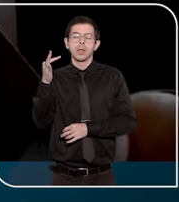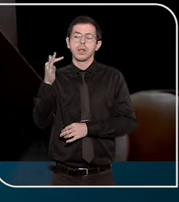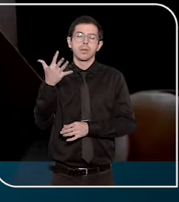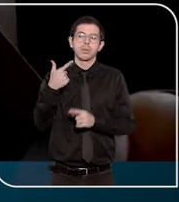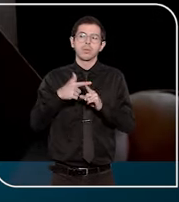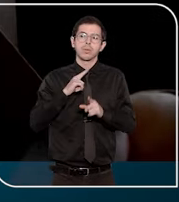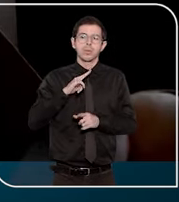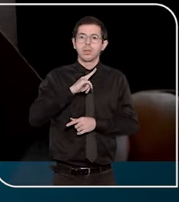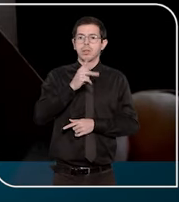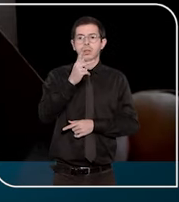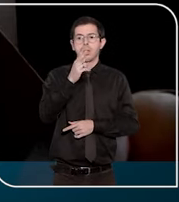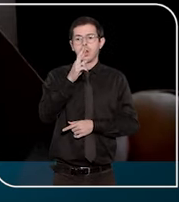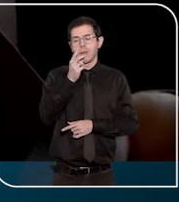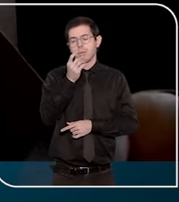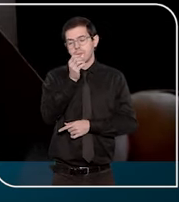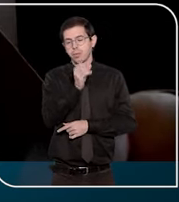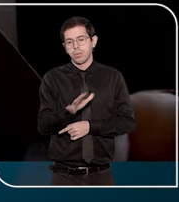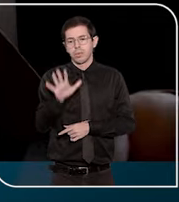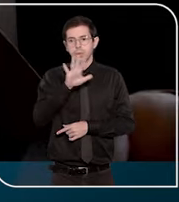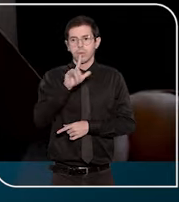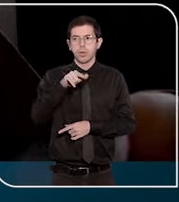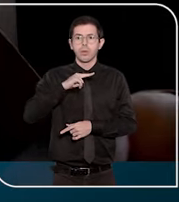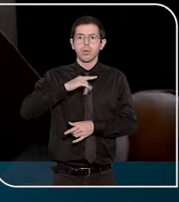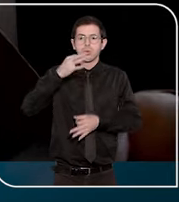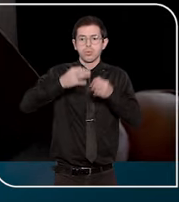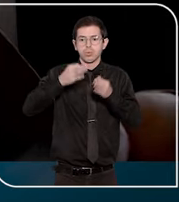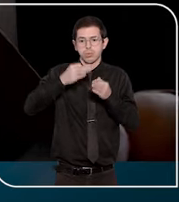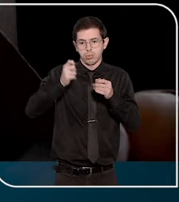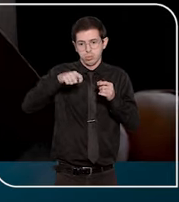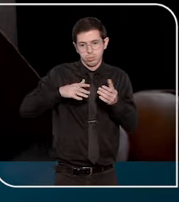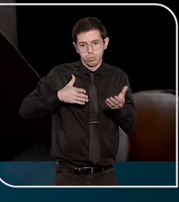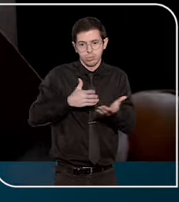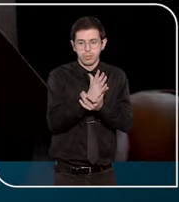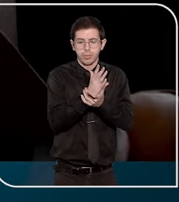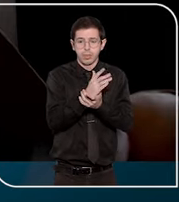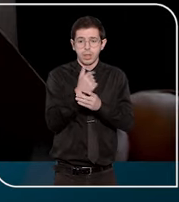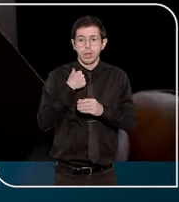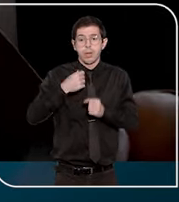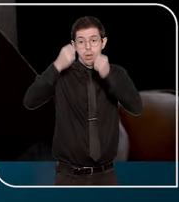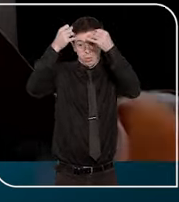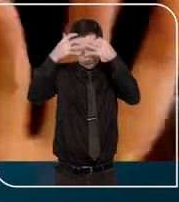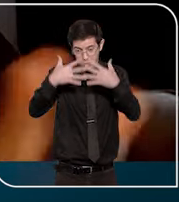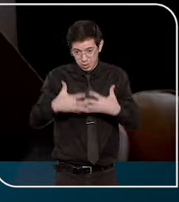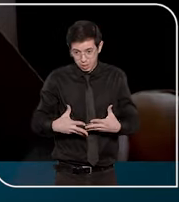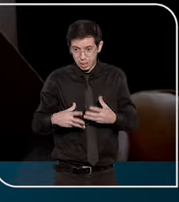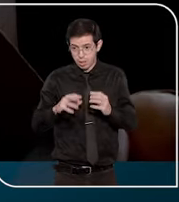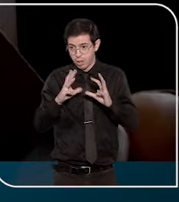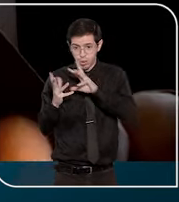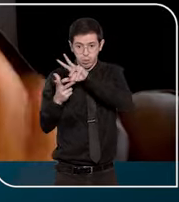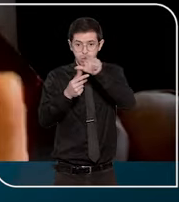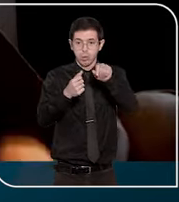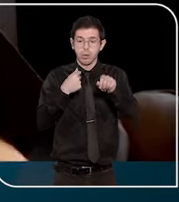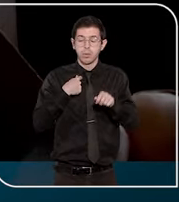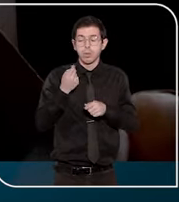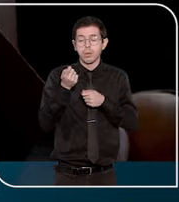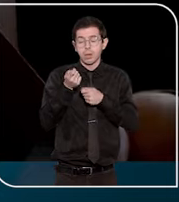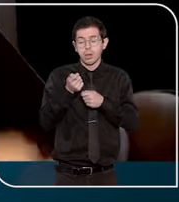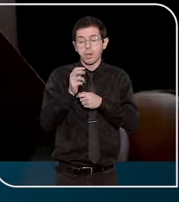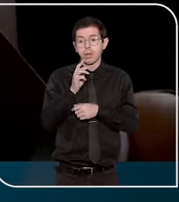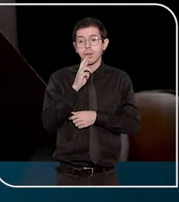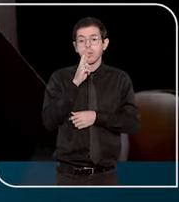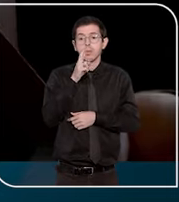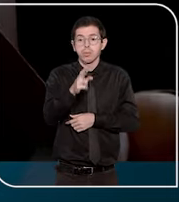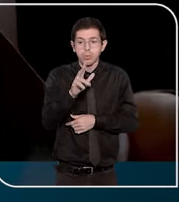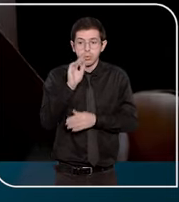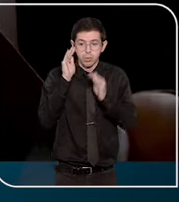vai passar ao juízo de admissibilidade. Bom, eu fiz esse floreio todo e essa introdução aqui para tentar responder de uma maneira mais direta